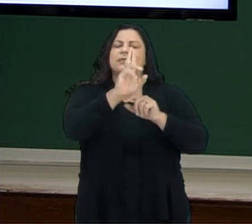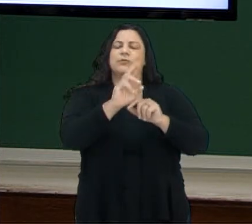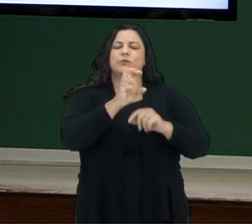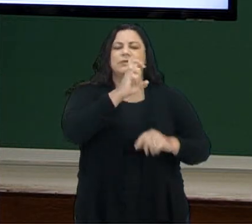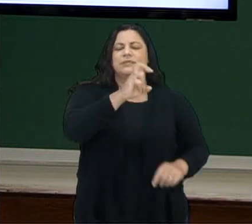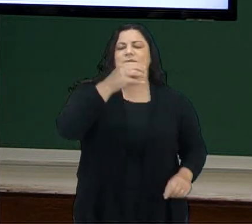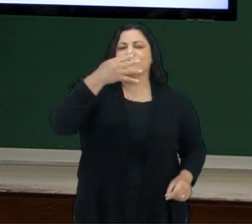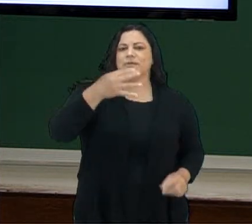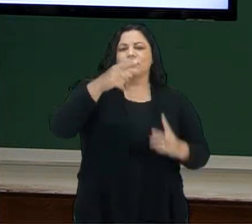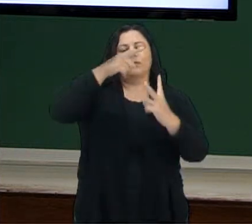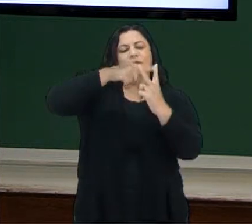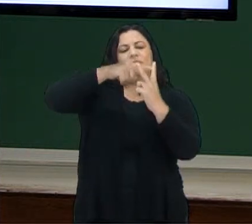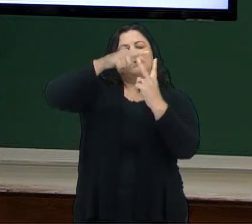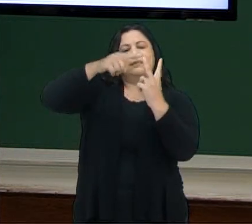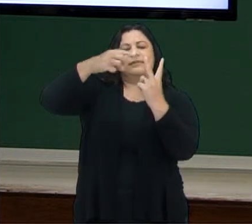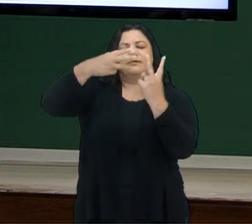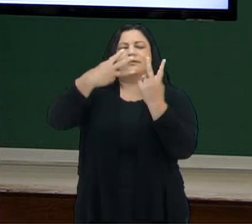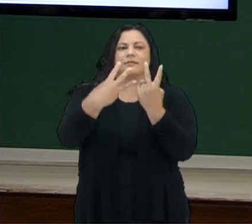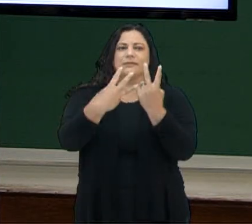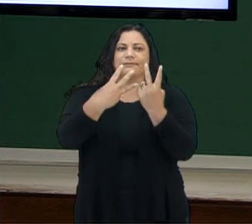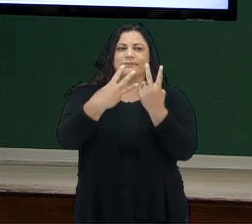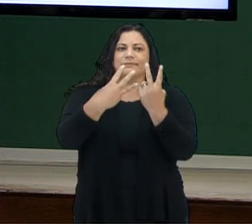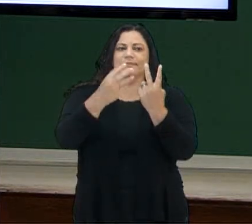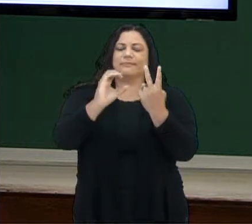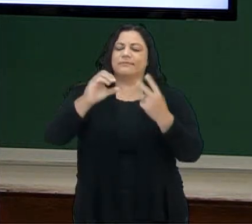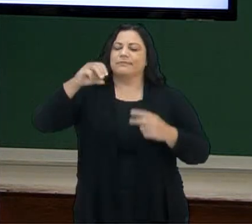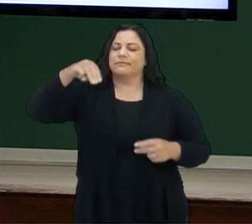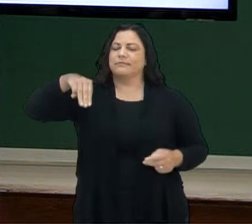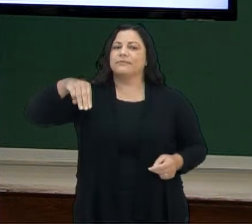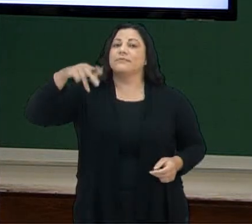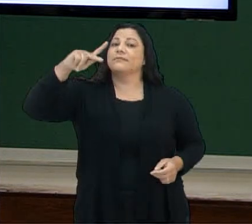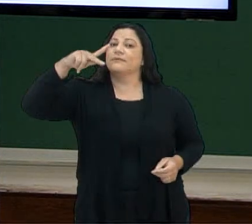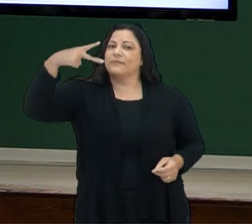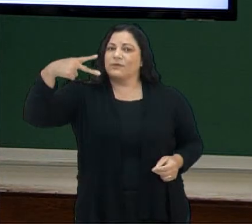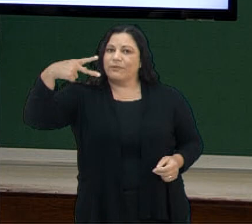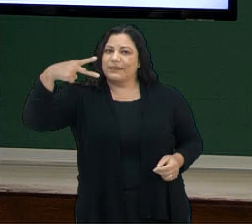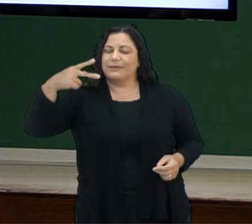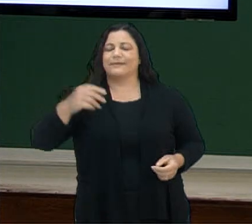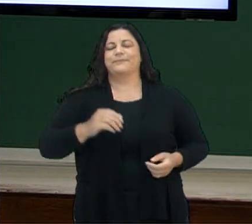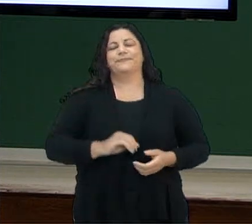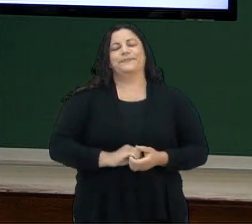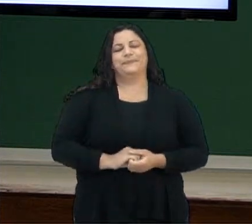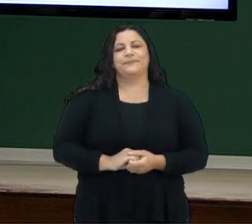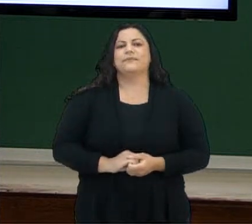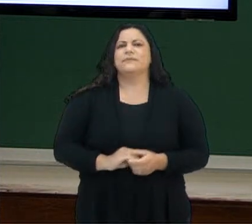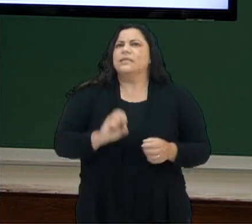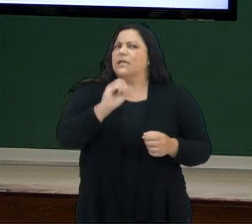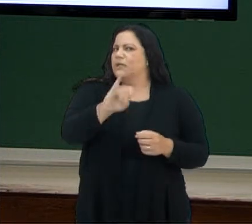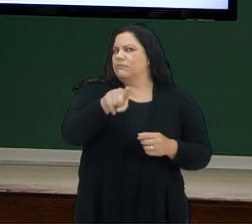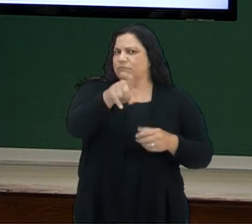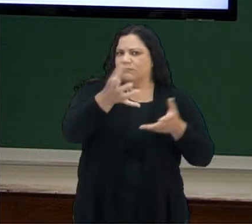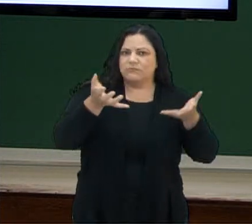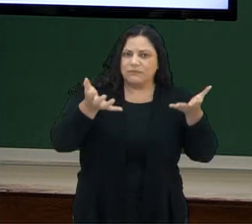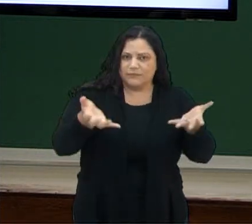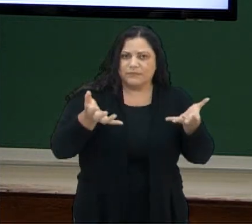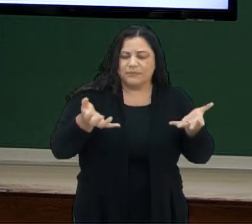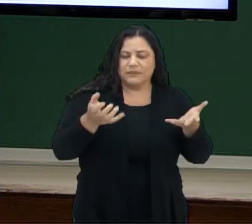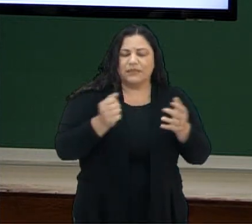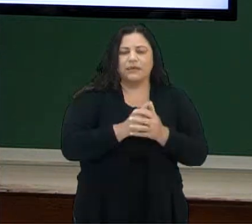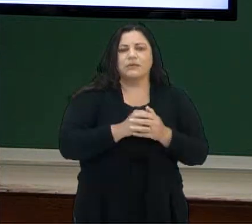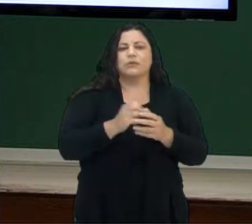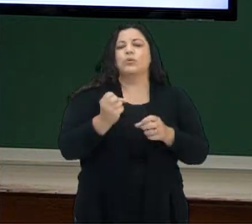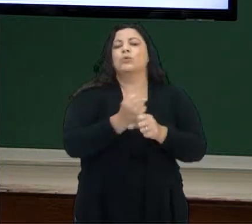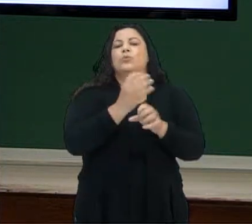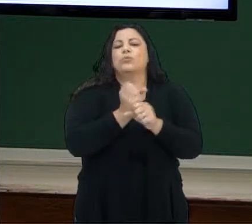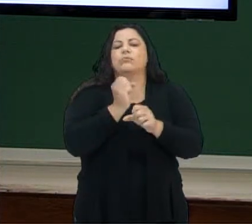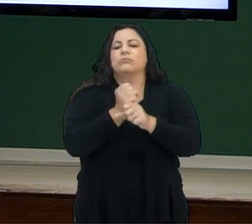54 vezes a raiz de 3. A gente pode deixar mesmo como 54 raiz de 3 centímetro quadrado. Se você quiser saber o valor exato,